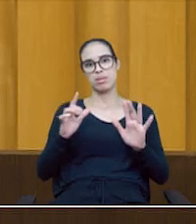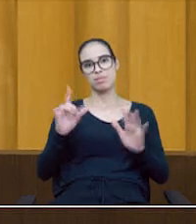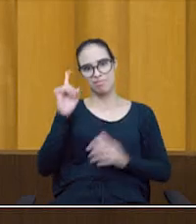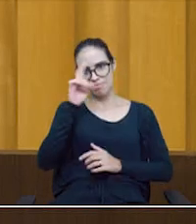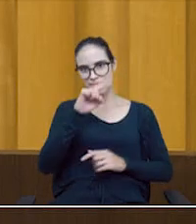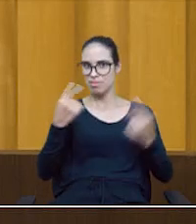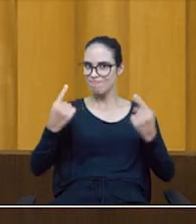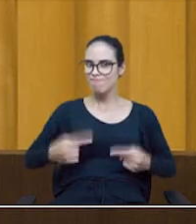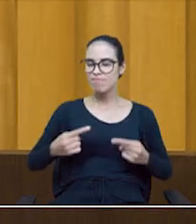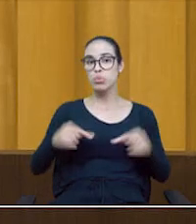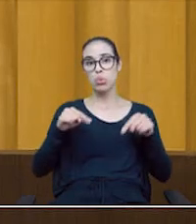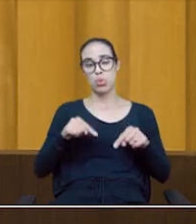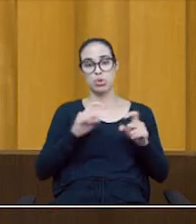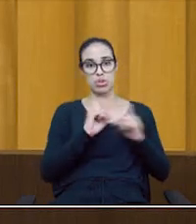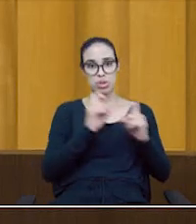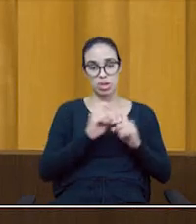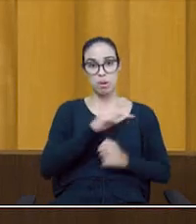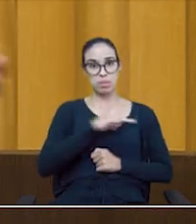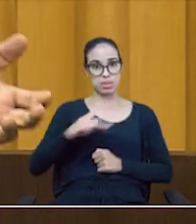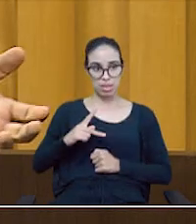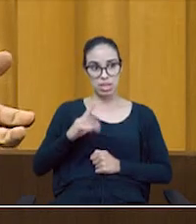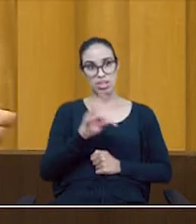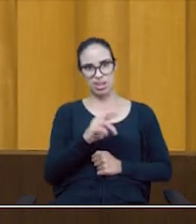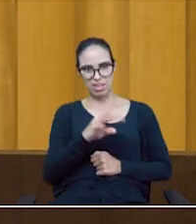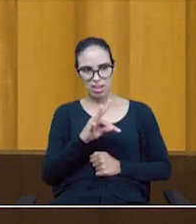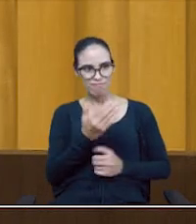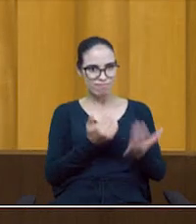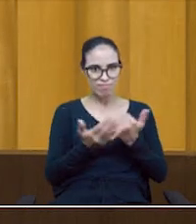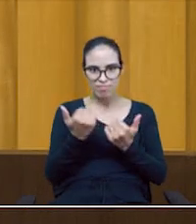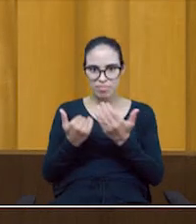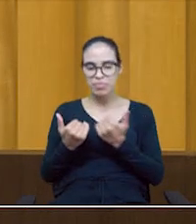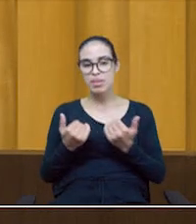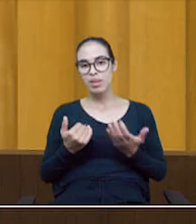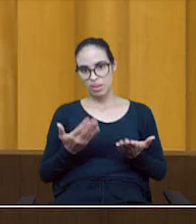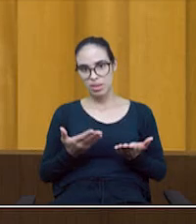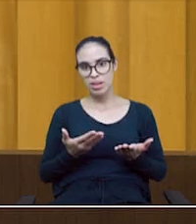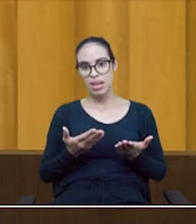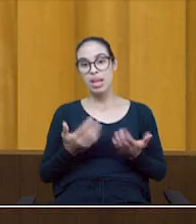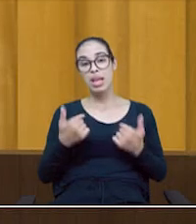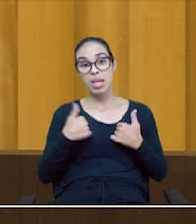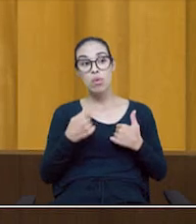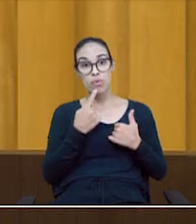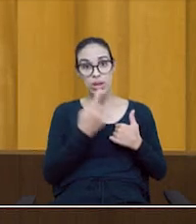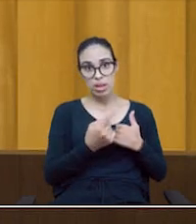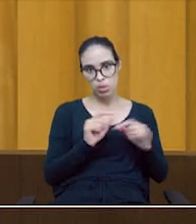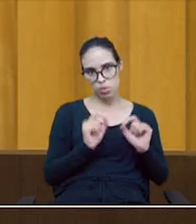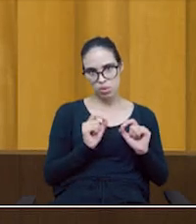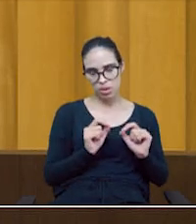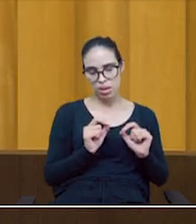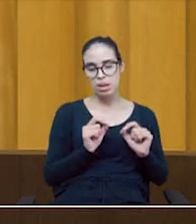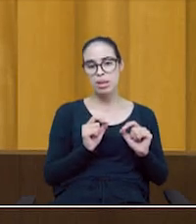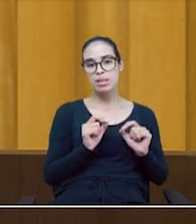na reunião com os presidentes de tribunais, claro, em tom jocoso, mas eu dizia que sempre há